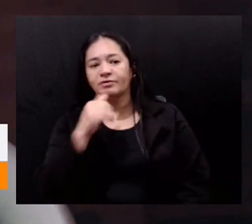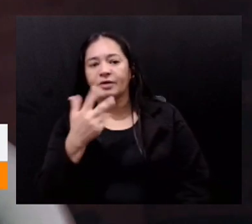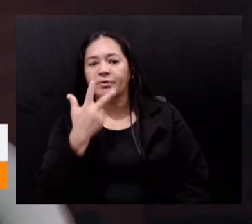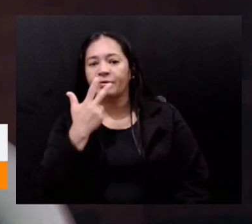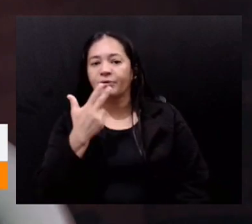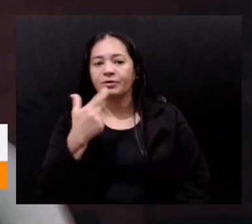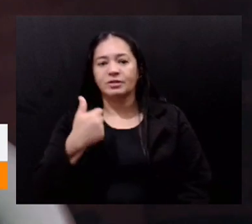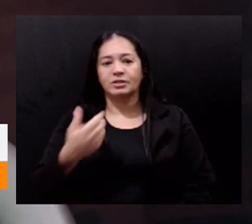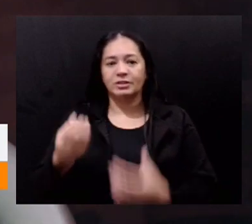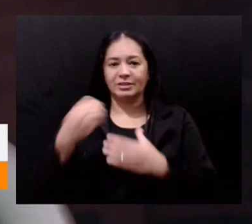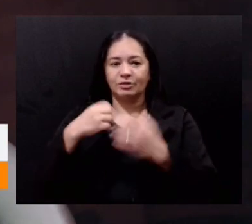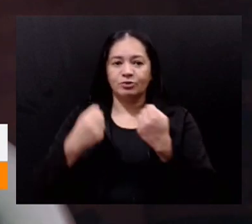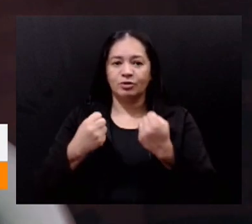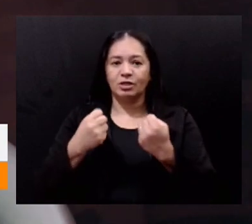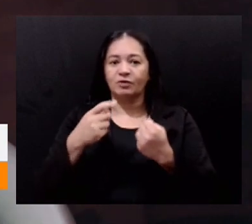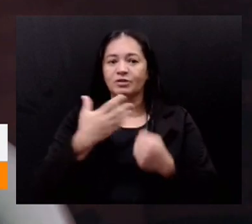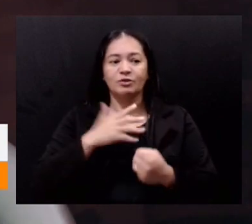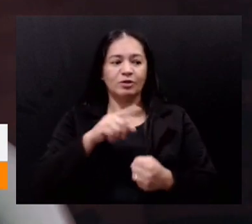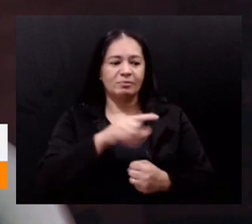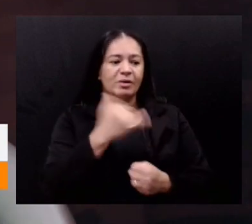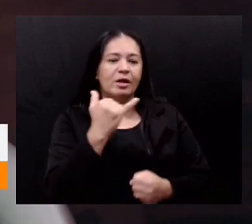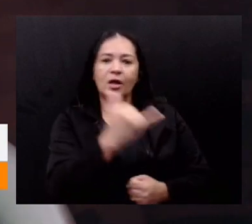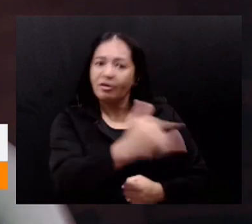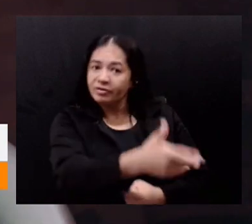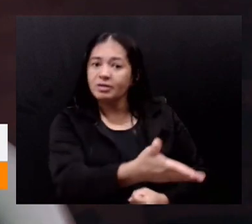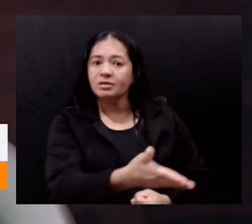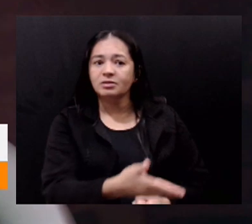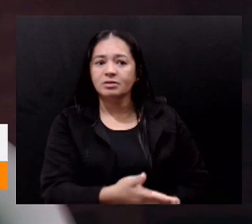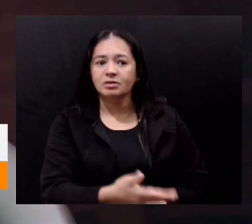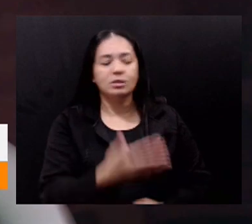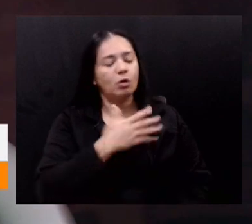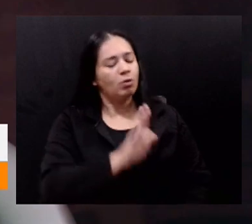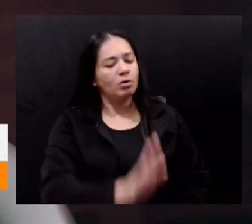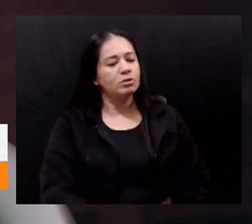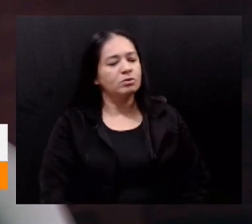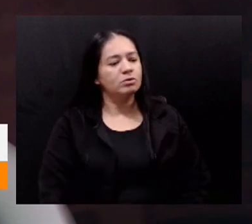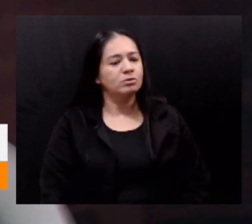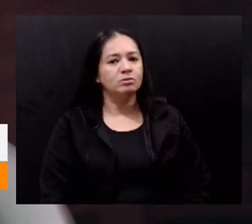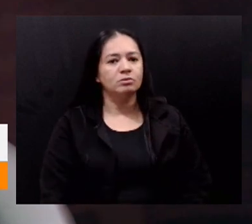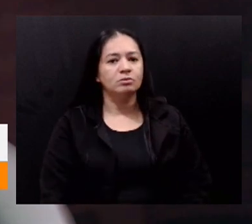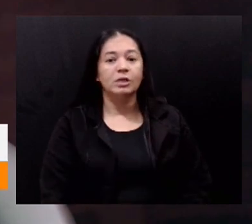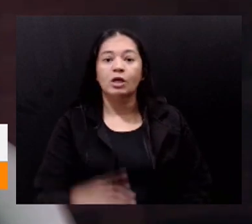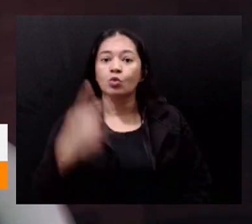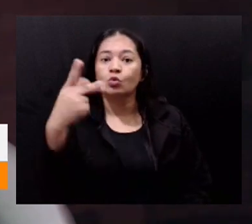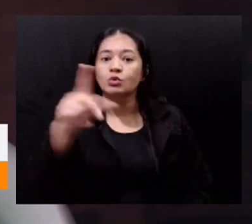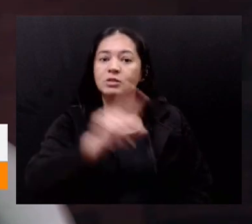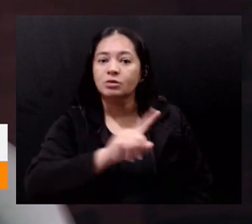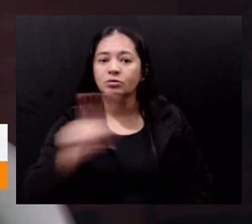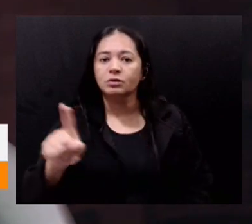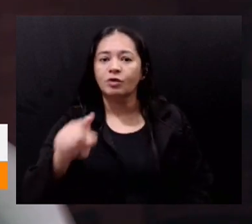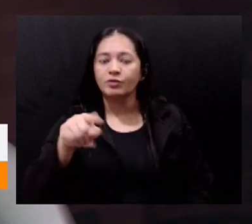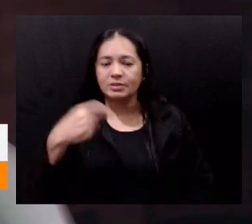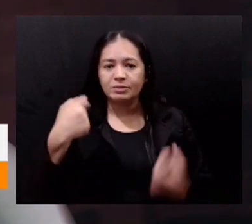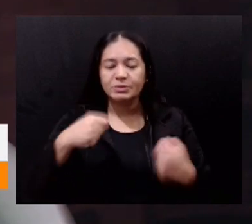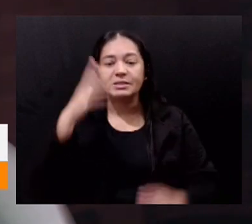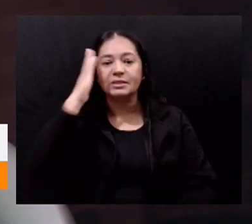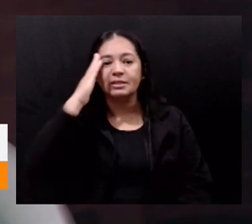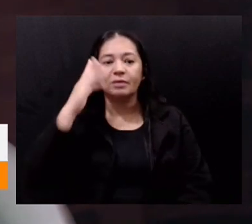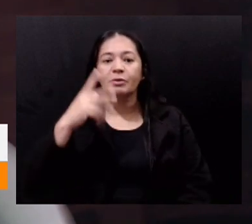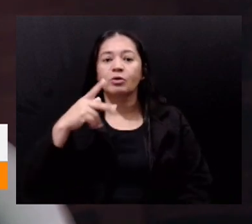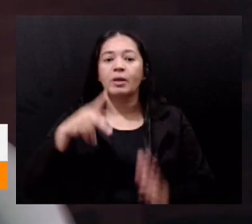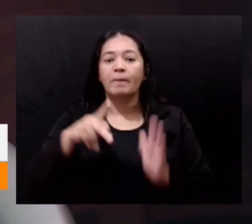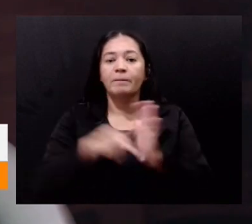ela e falou assim: não, não gosto. É o seu não, é o seu sim. Você tem que saber o que é seu, o que te pertence. Por isso que é